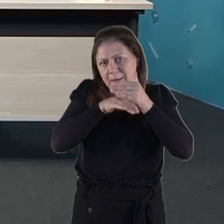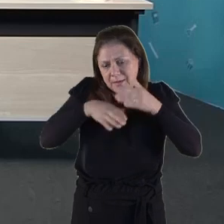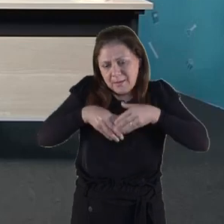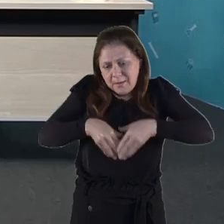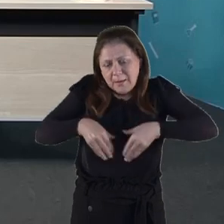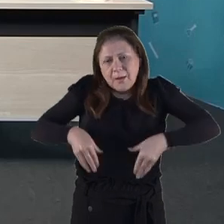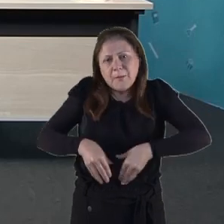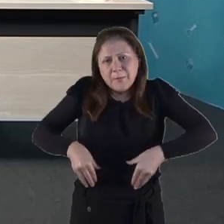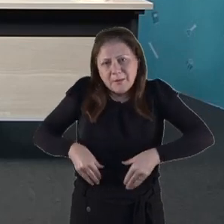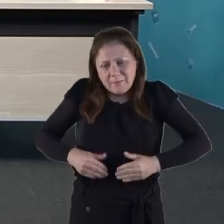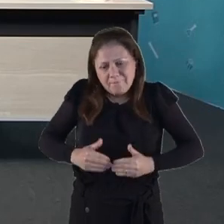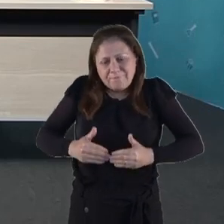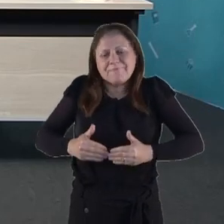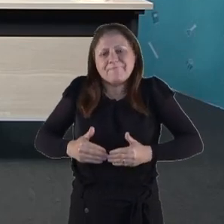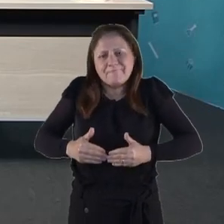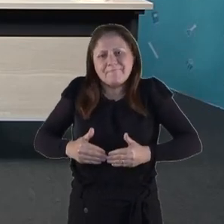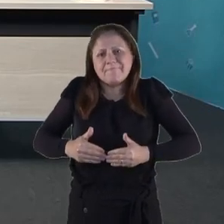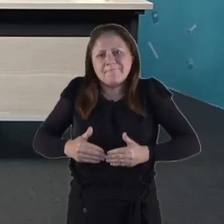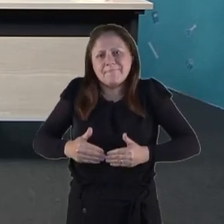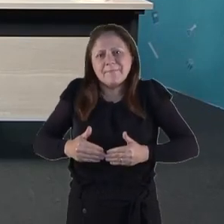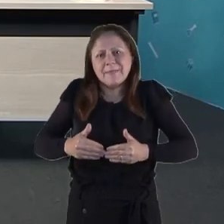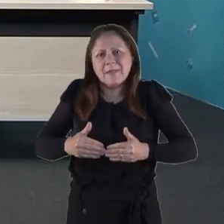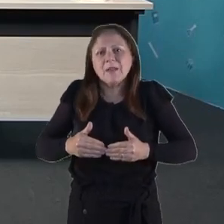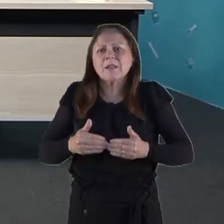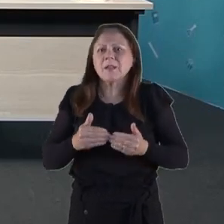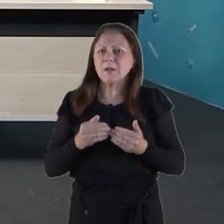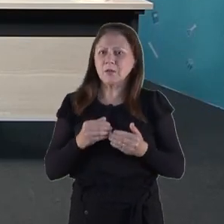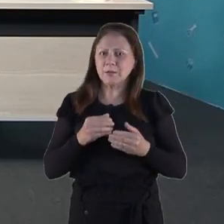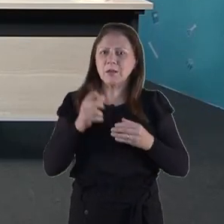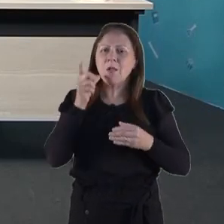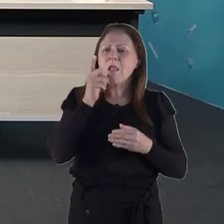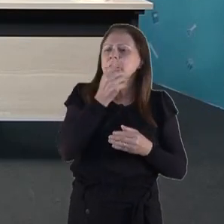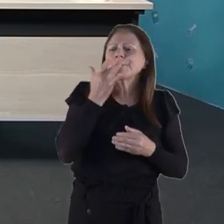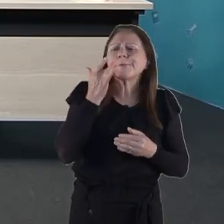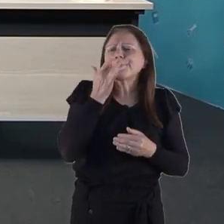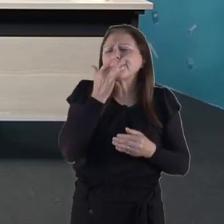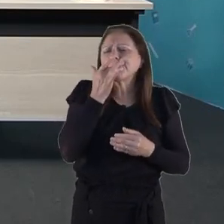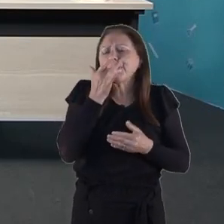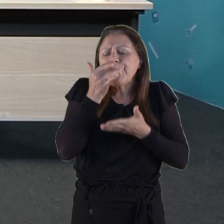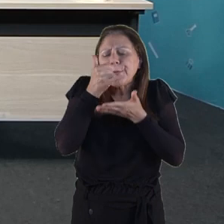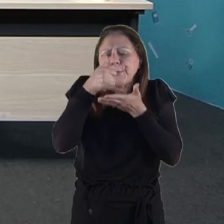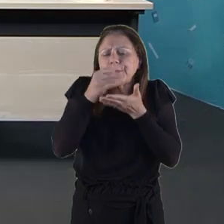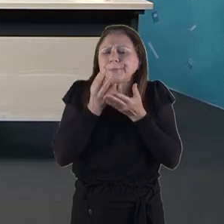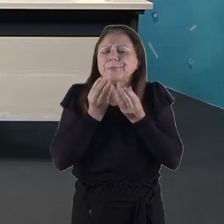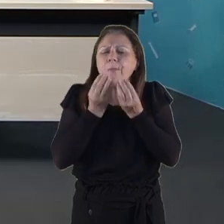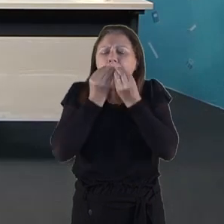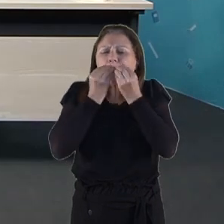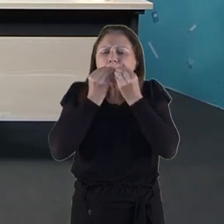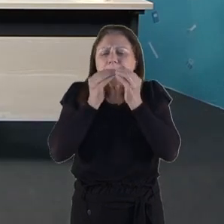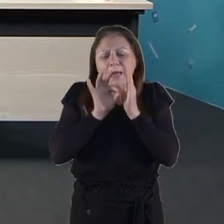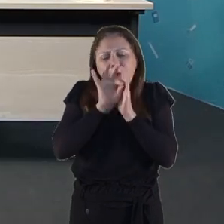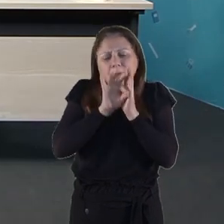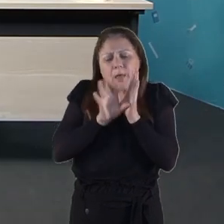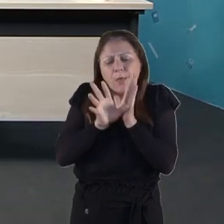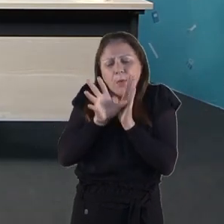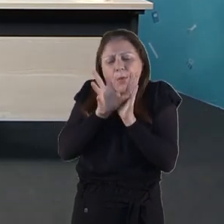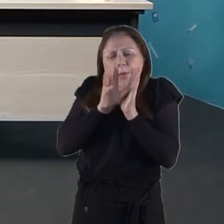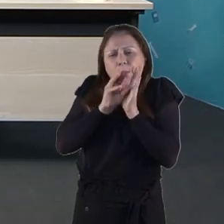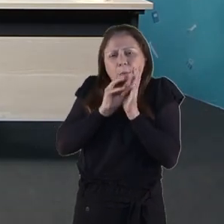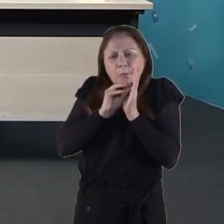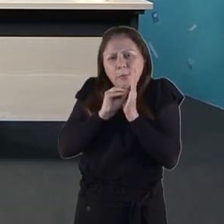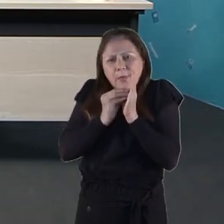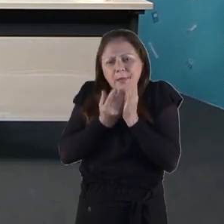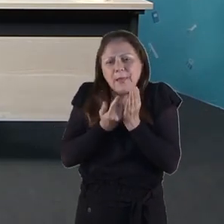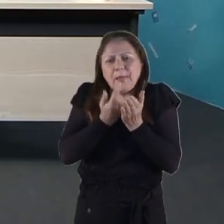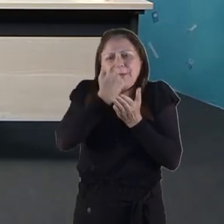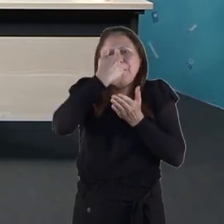gente acaba desenvolvendo na barriga. Então, quando você come um lanche bem gostoso e gorduroso, a sua célula absorve aquela